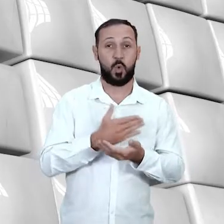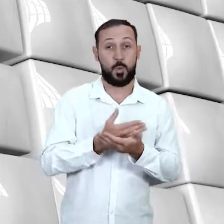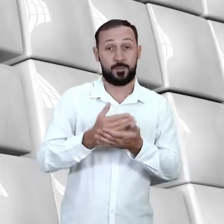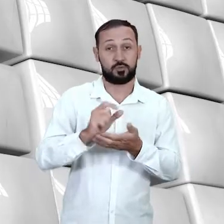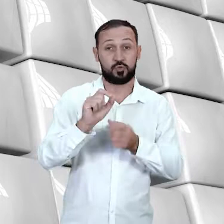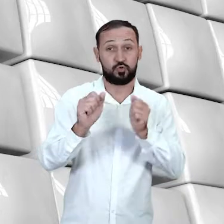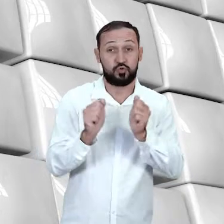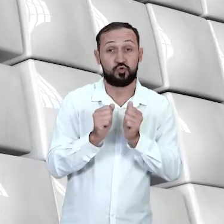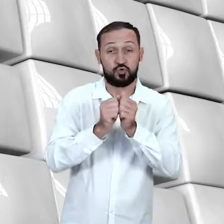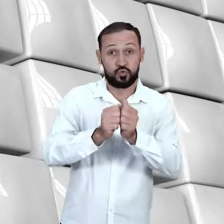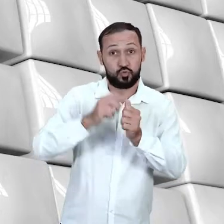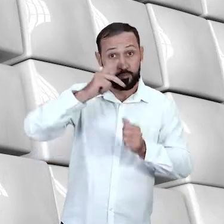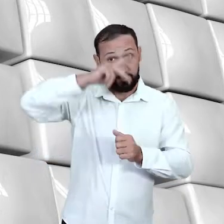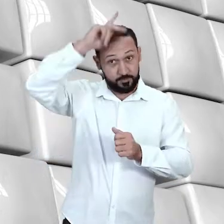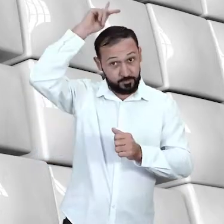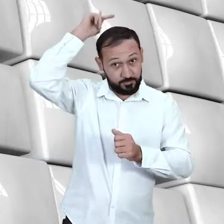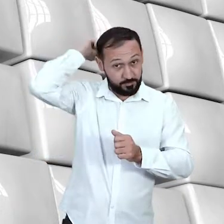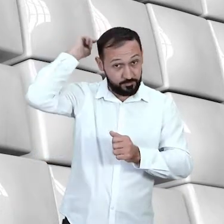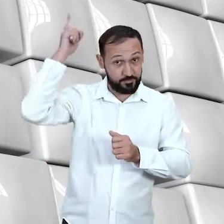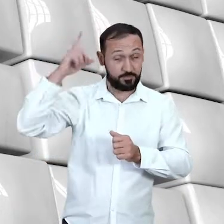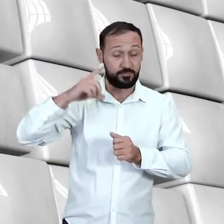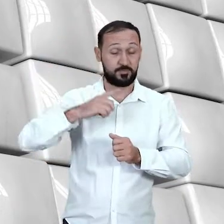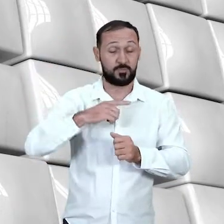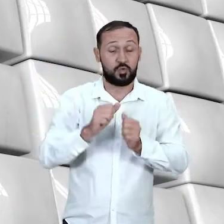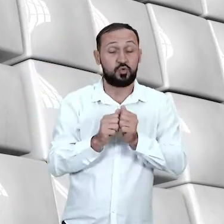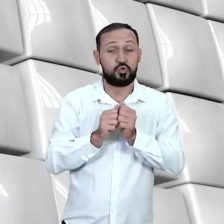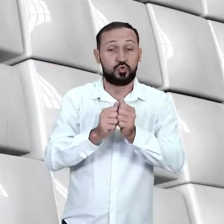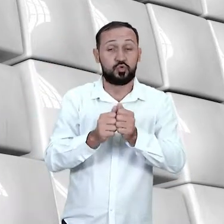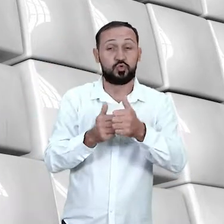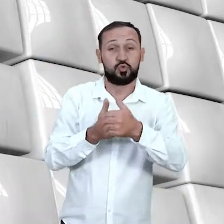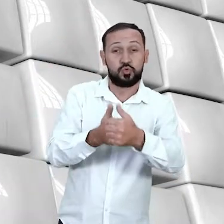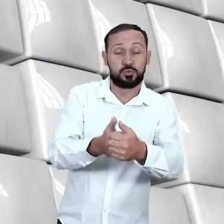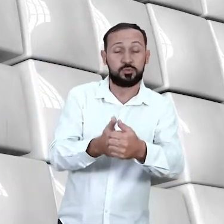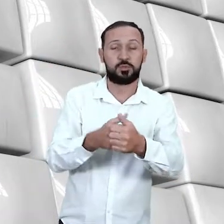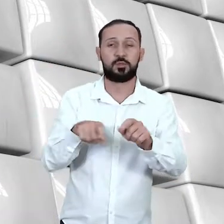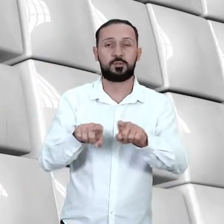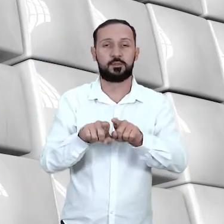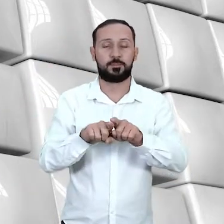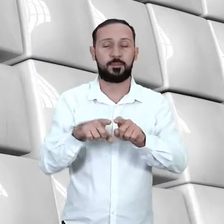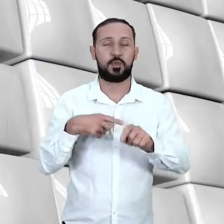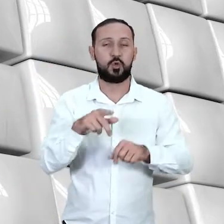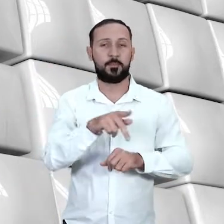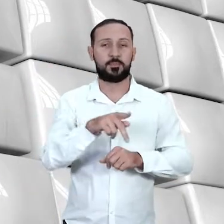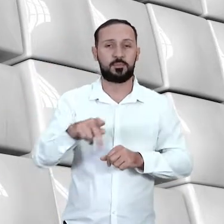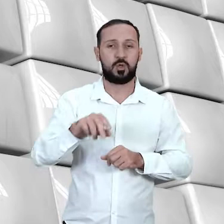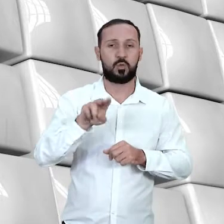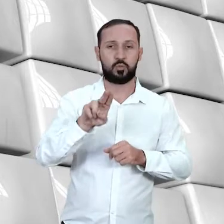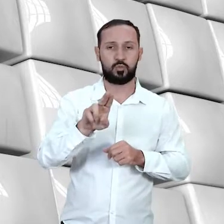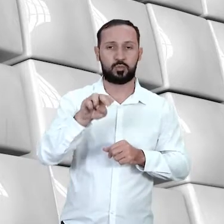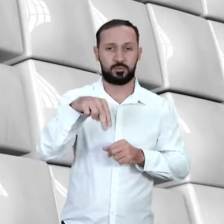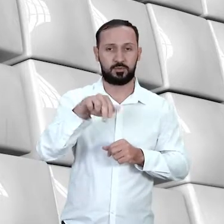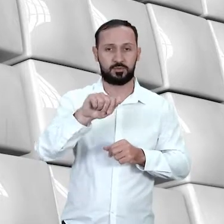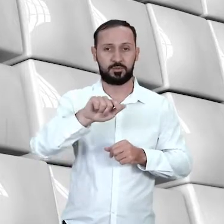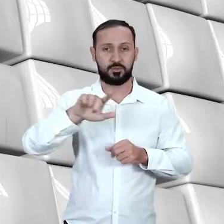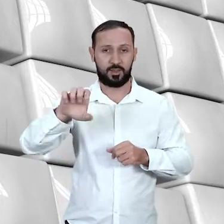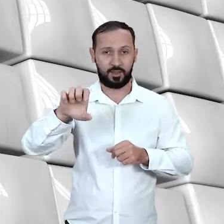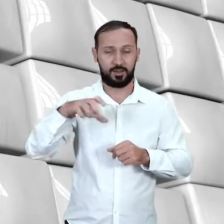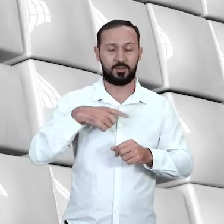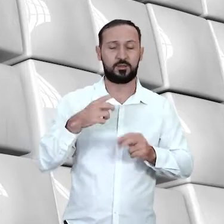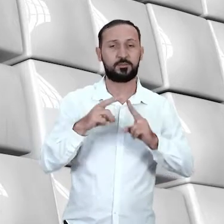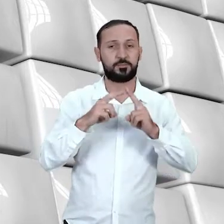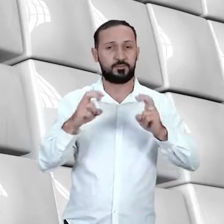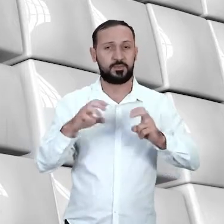Liderados pelo presidente da Alemes, o deputado Paulo Correia, e pelo presidente da Unali, o deputado por Santa